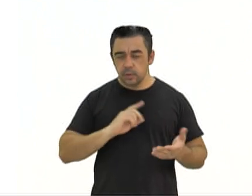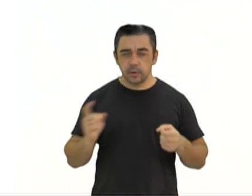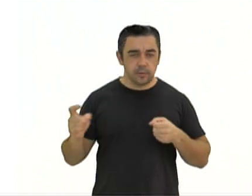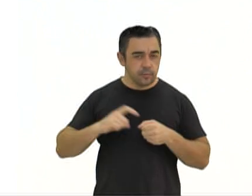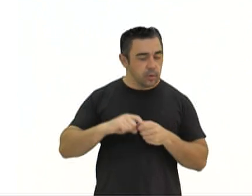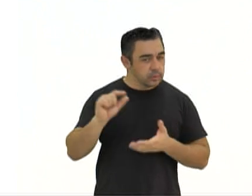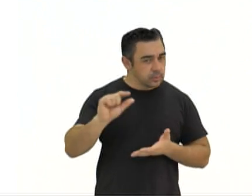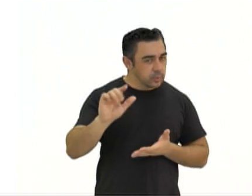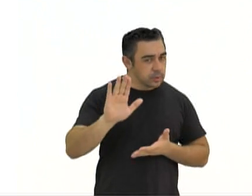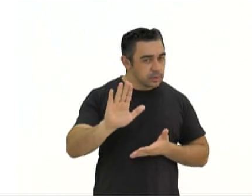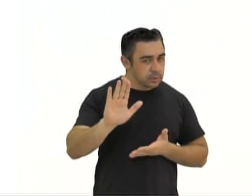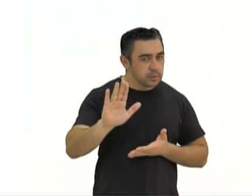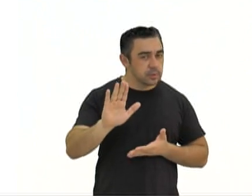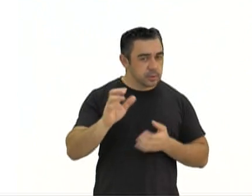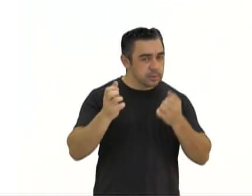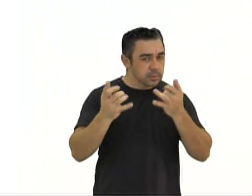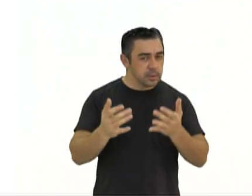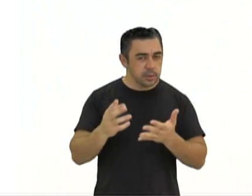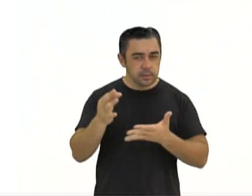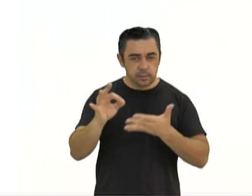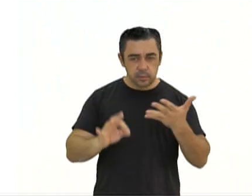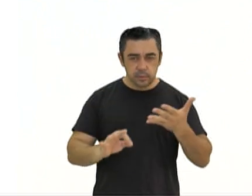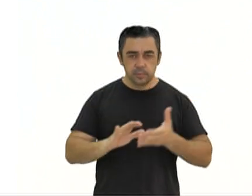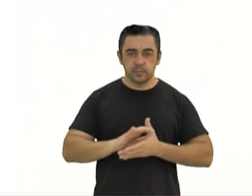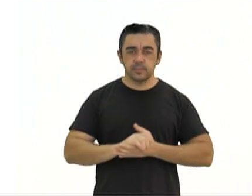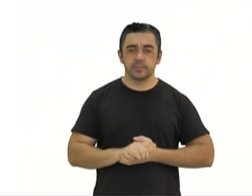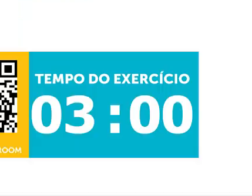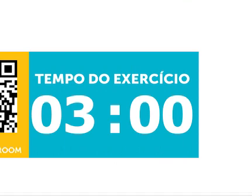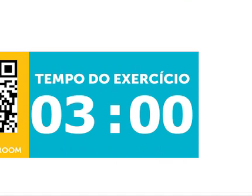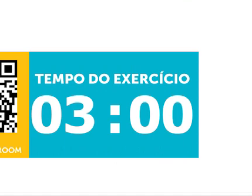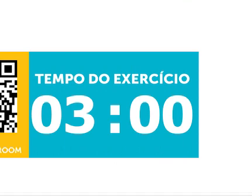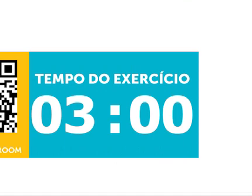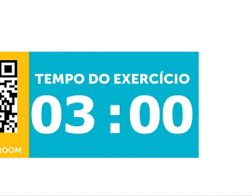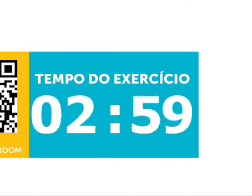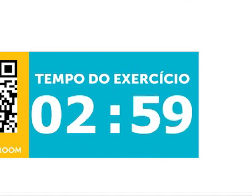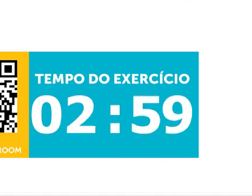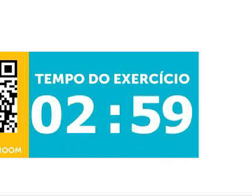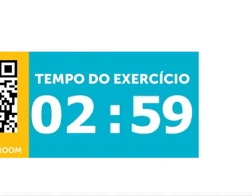volto daqui a pouquinho com a resposta.